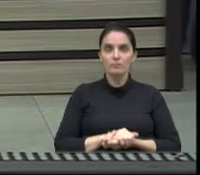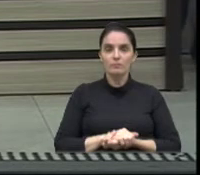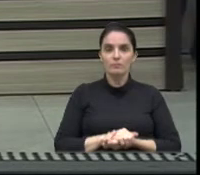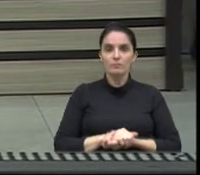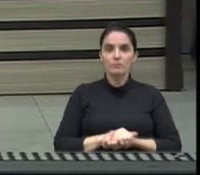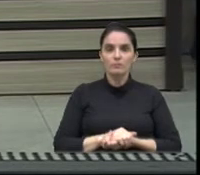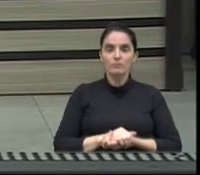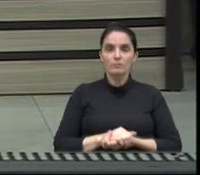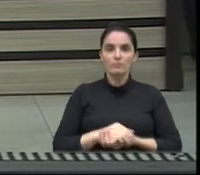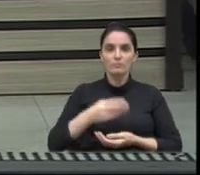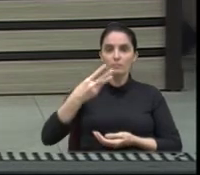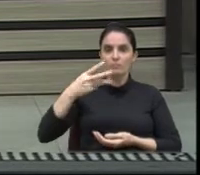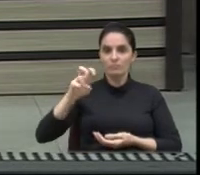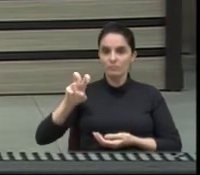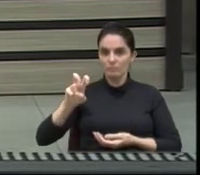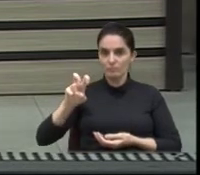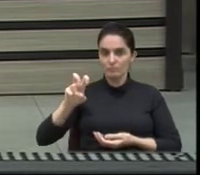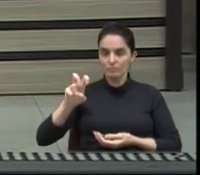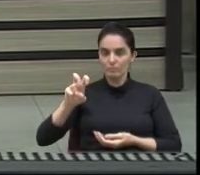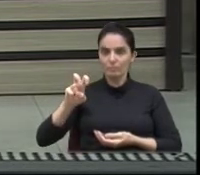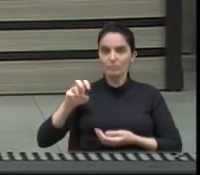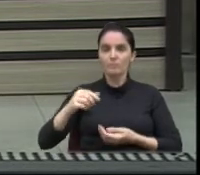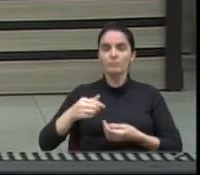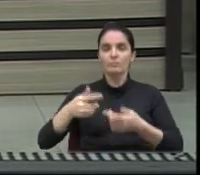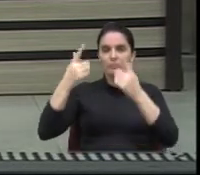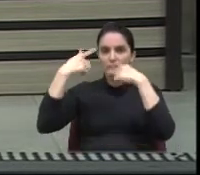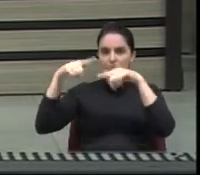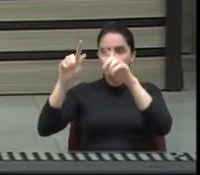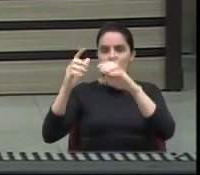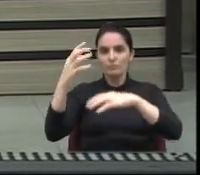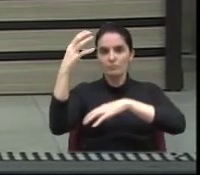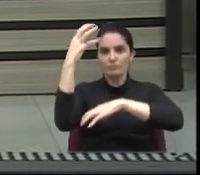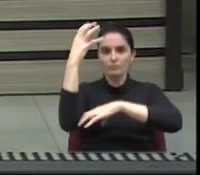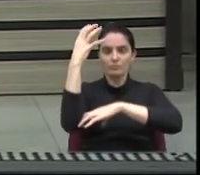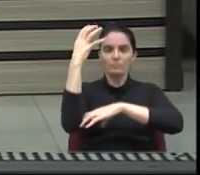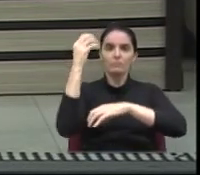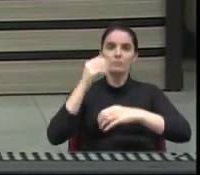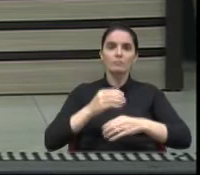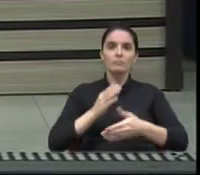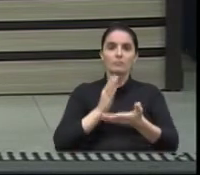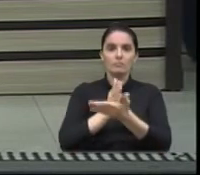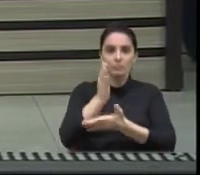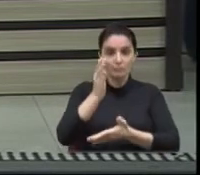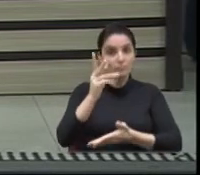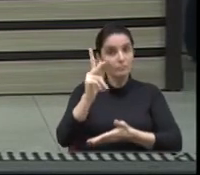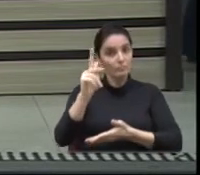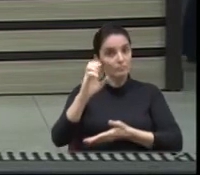Moção número 35/2017, moção de apelo ao Congresso Nacional para que seja aprovada a PEC